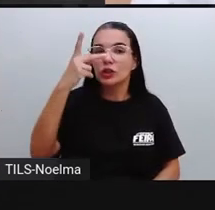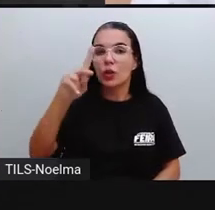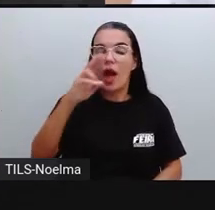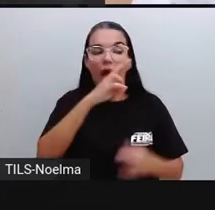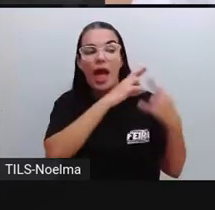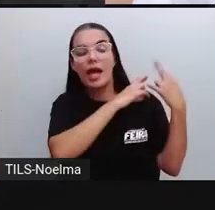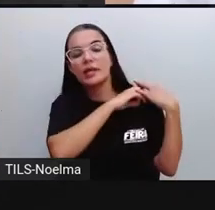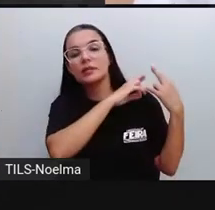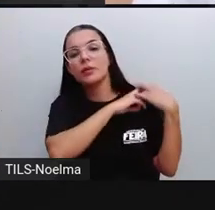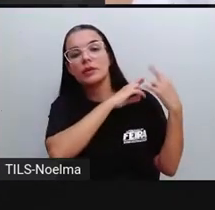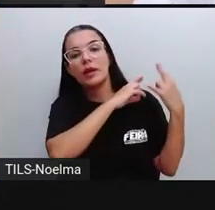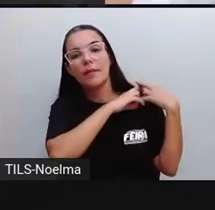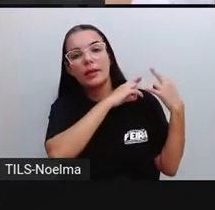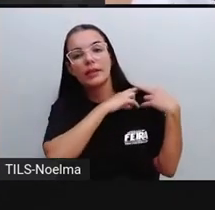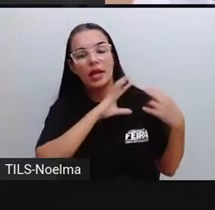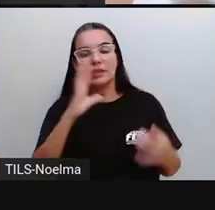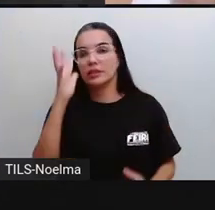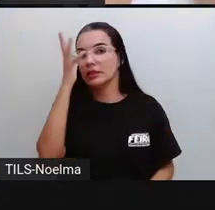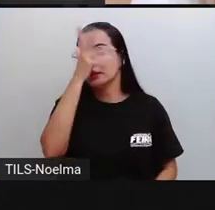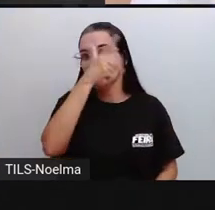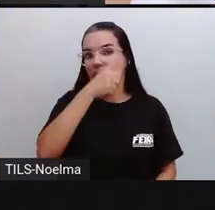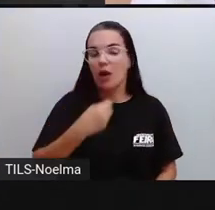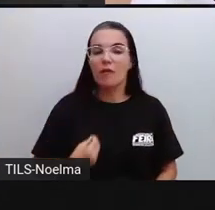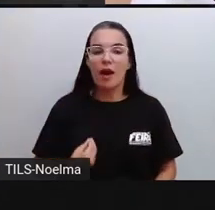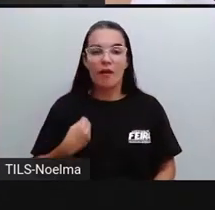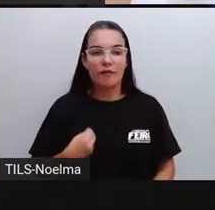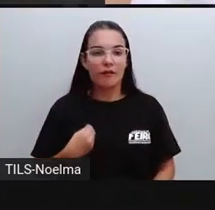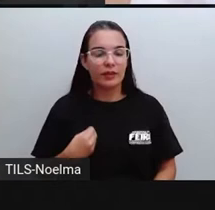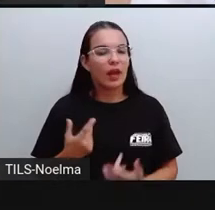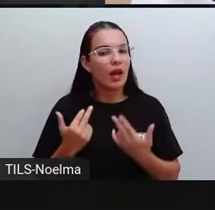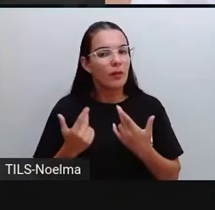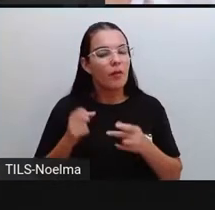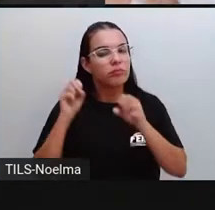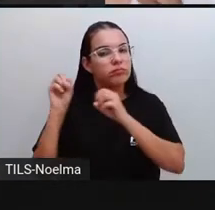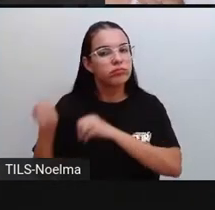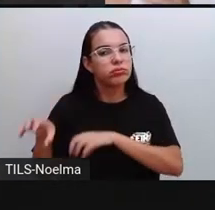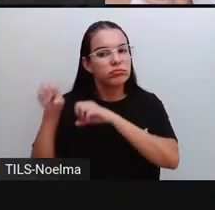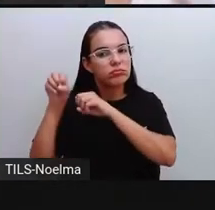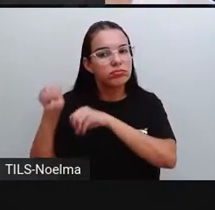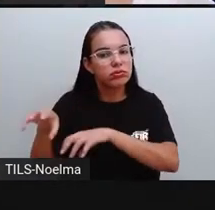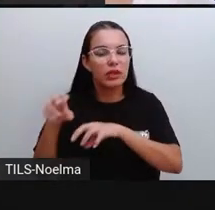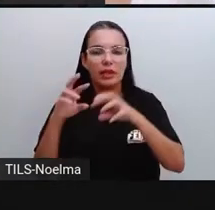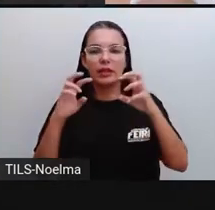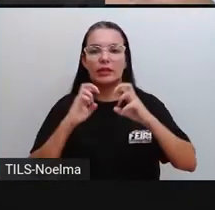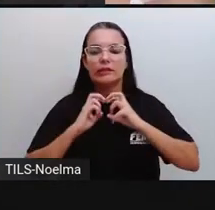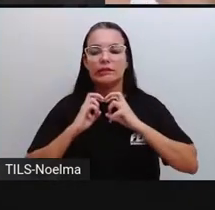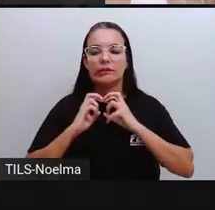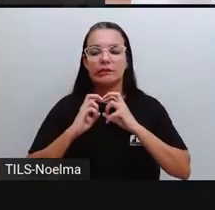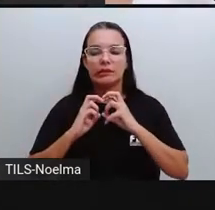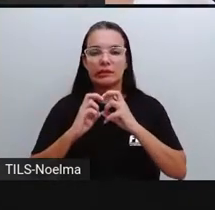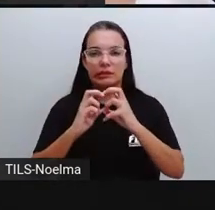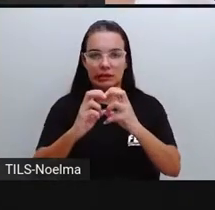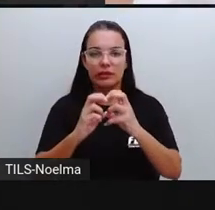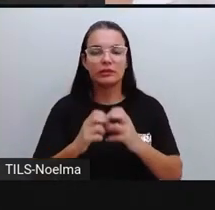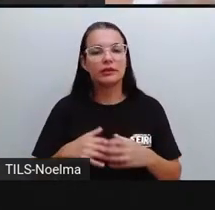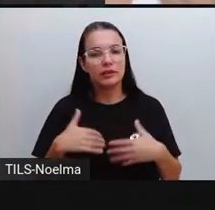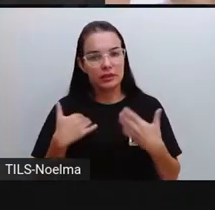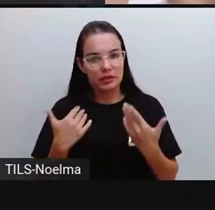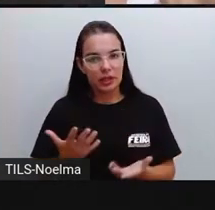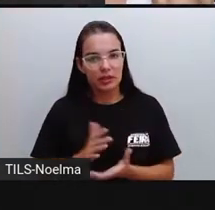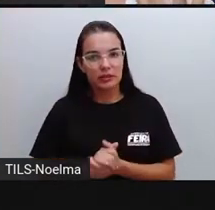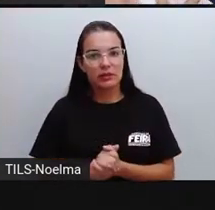mês de conscientização, né, da educação no trânsito, da gente, quem é motorista, respeitar o pedestre.